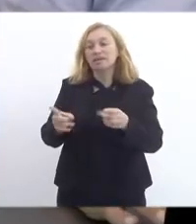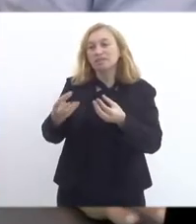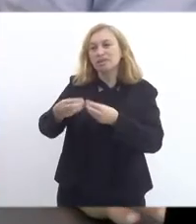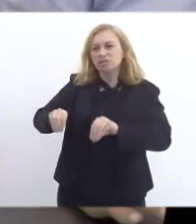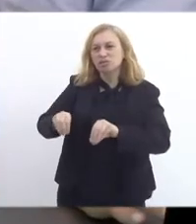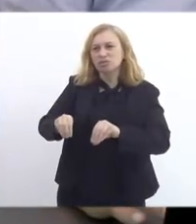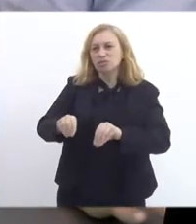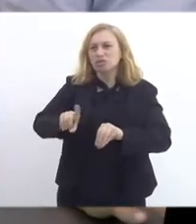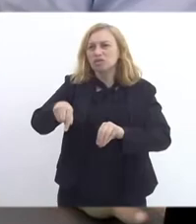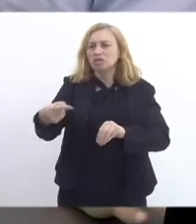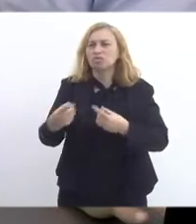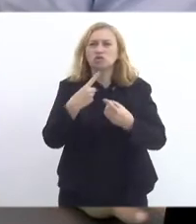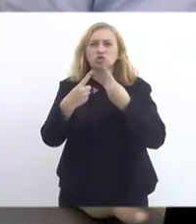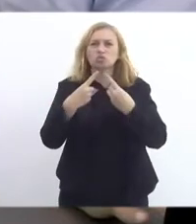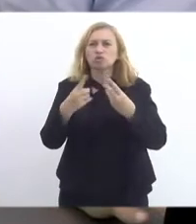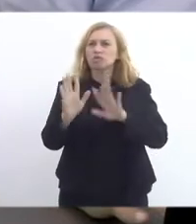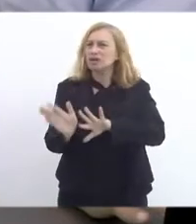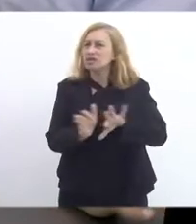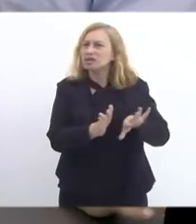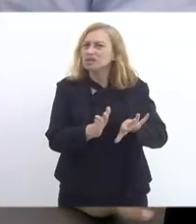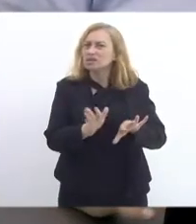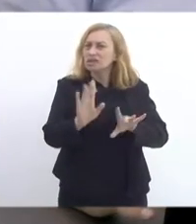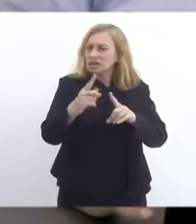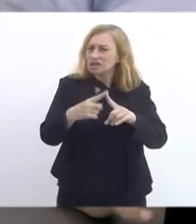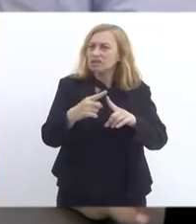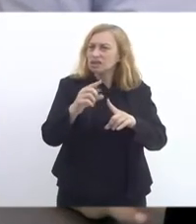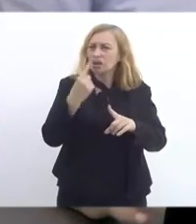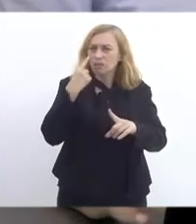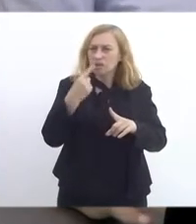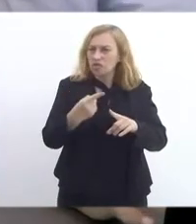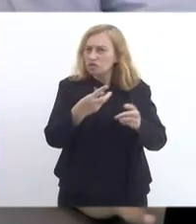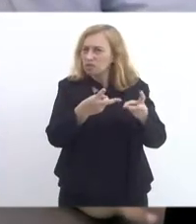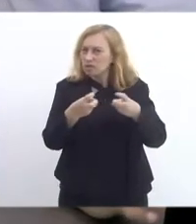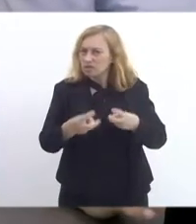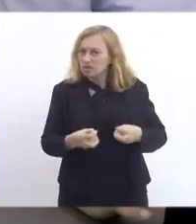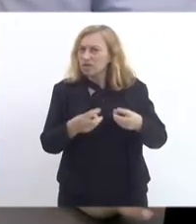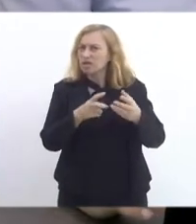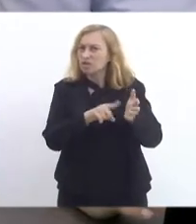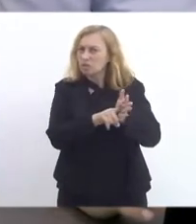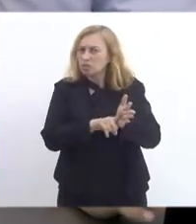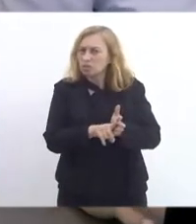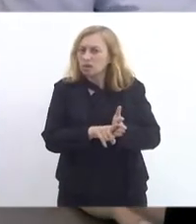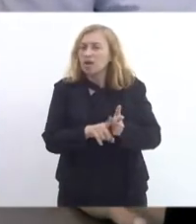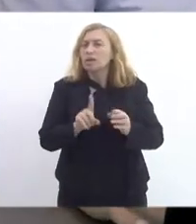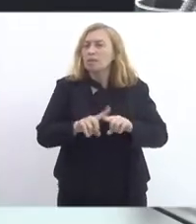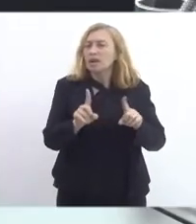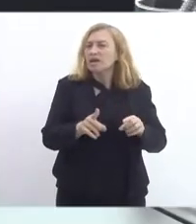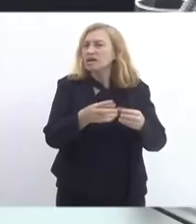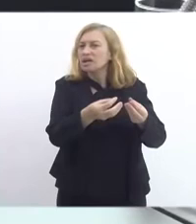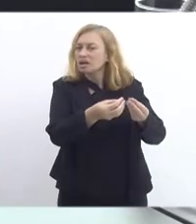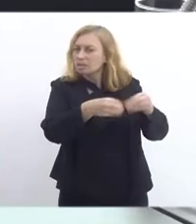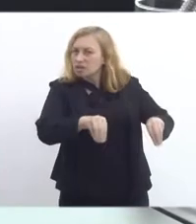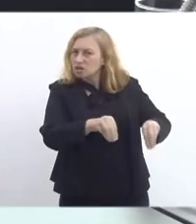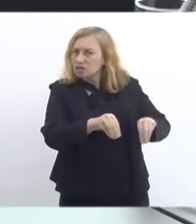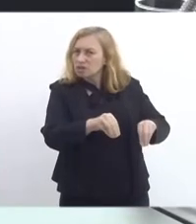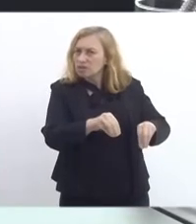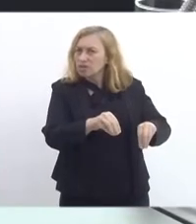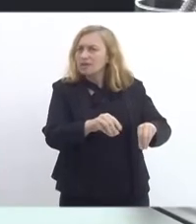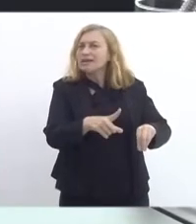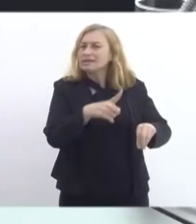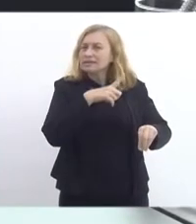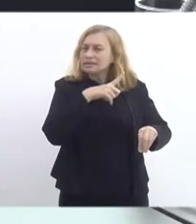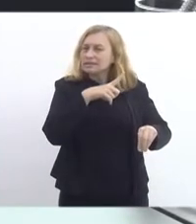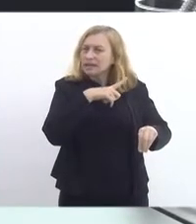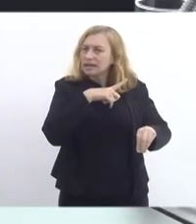estaria discutindo o mérito. Sim, querido, é porque... Você pediu vista e analisou o projeto. É, porque na prejudicabilidade